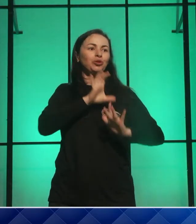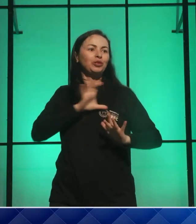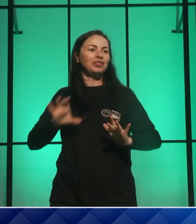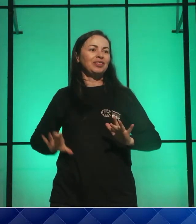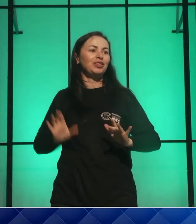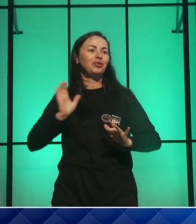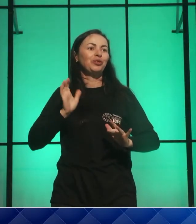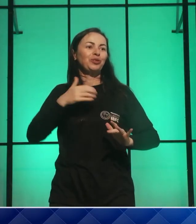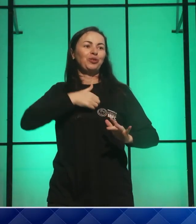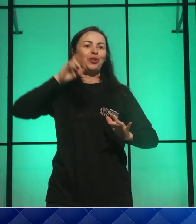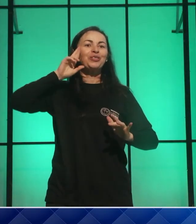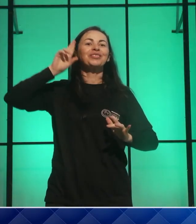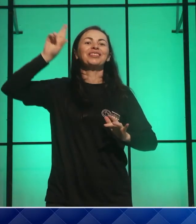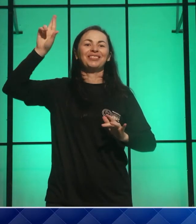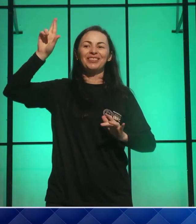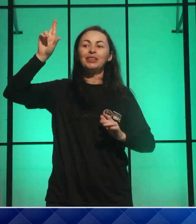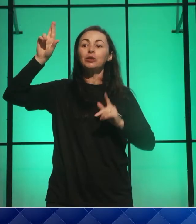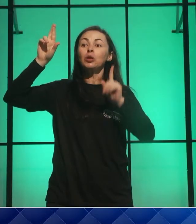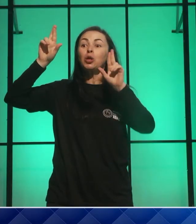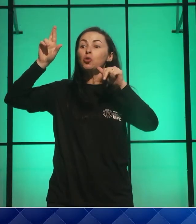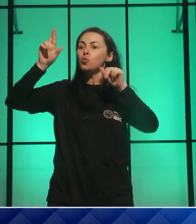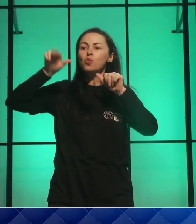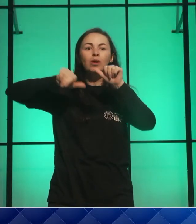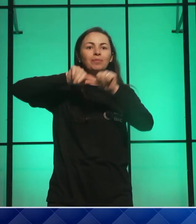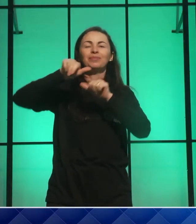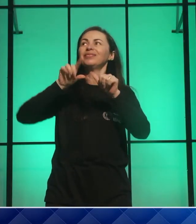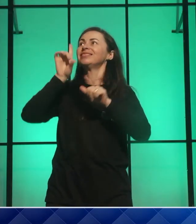Senhor. Porque Ele não muda,